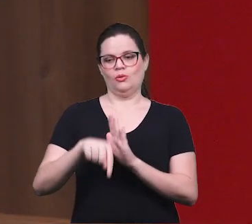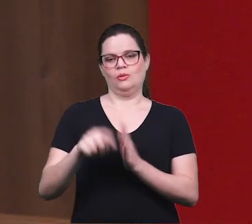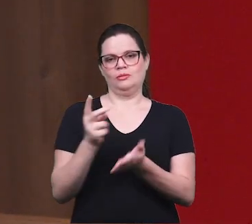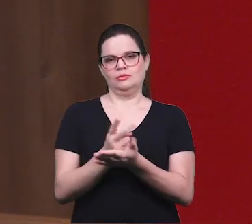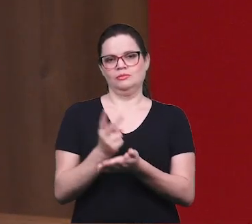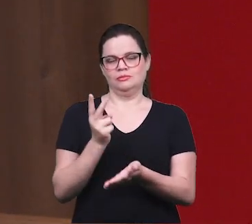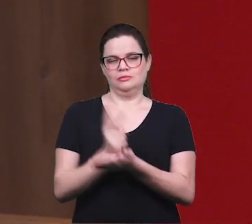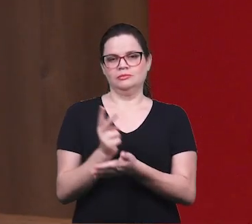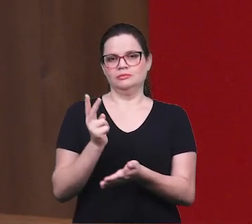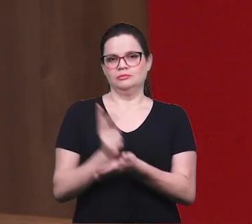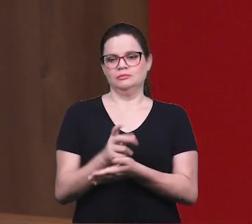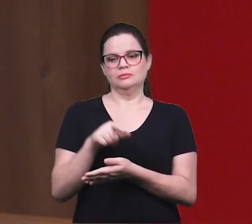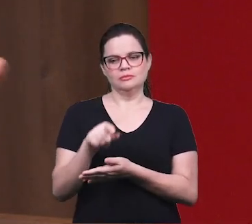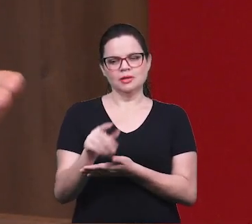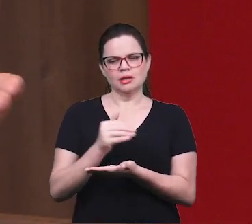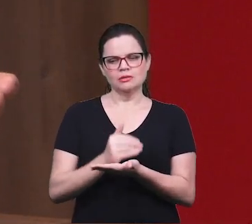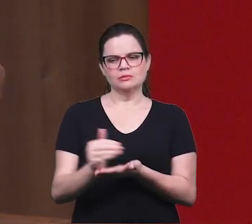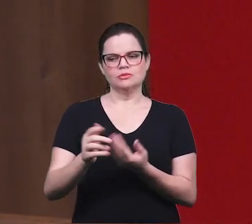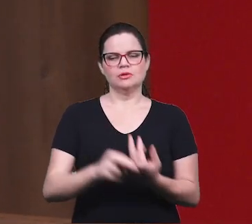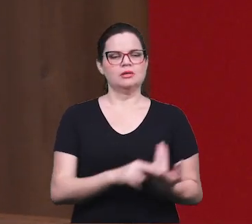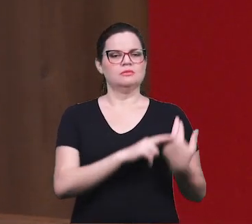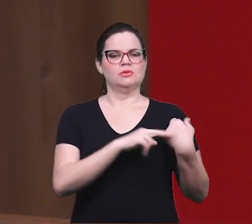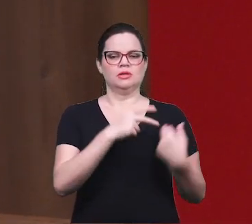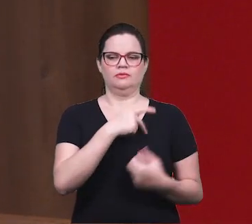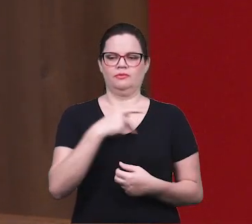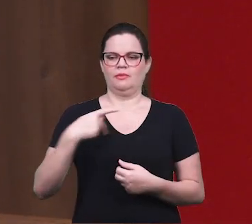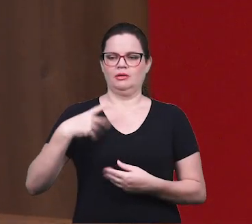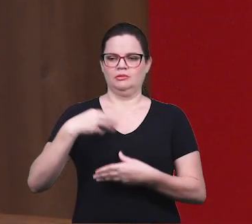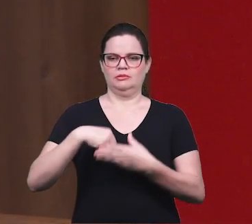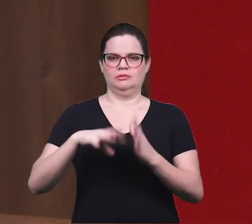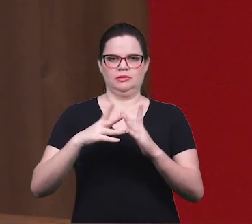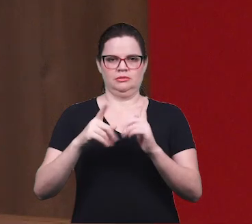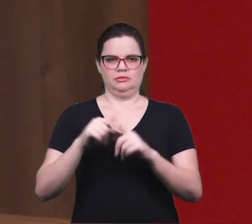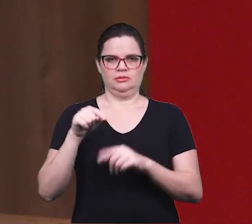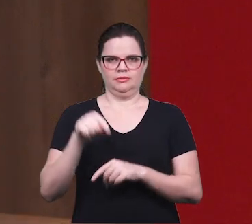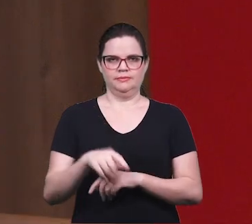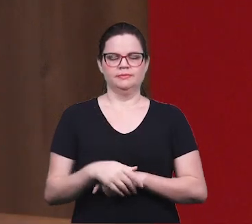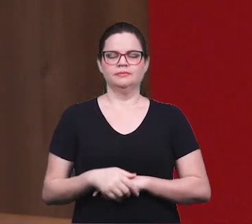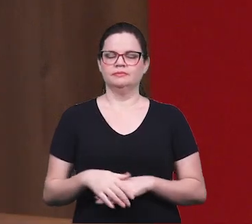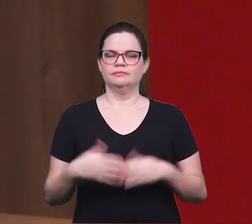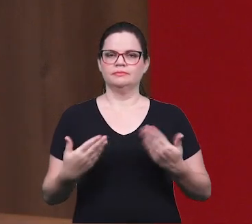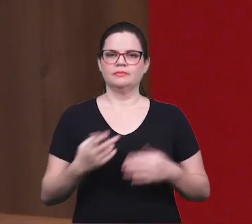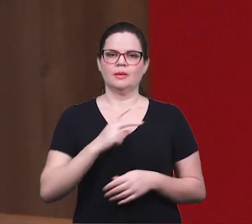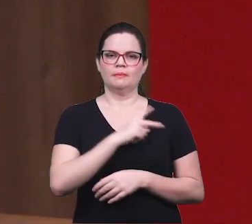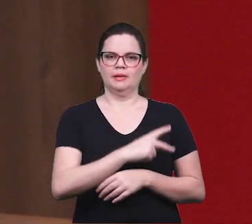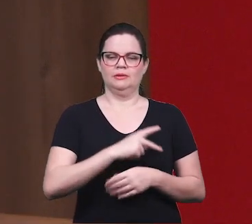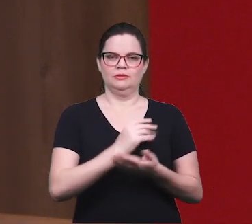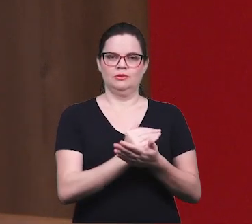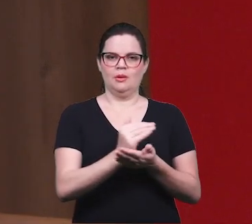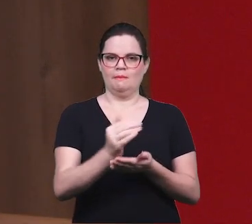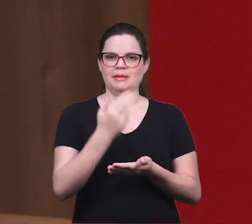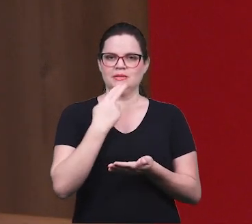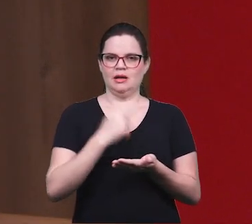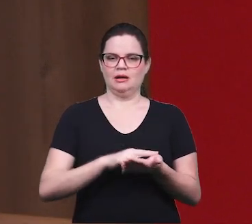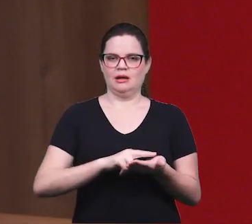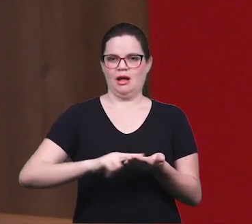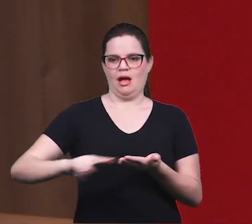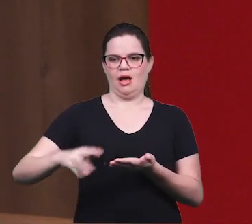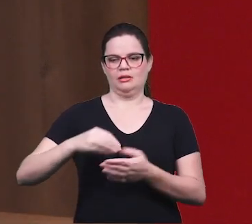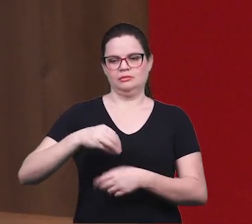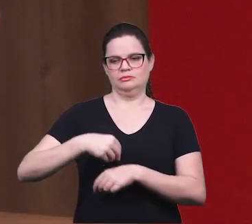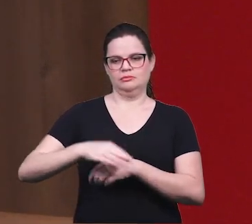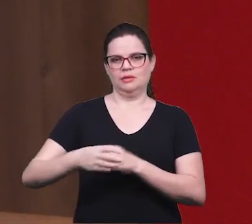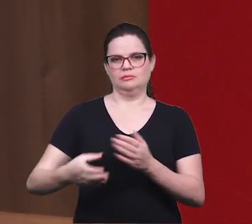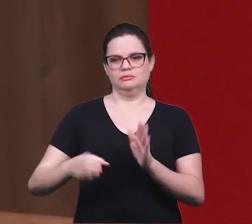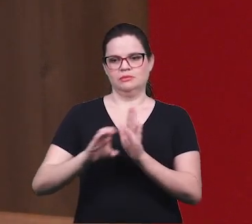Colossos e ele passou a ser o pastor da igreja de Colossos. Então Paulo inicia a carta fazendo a referência que